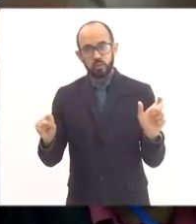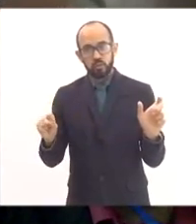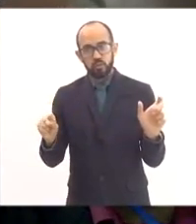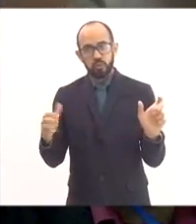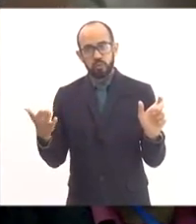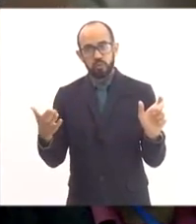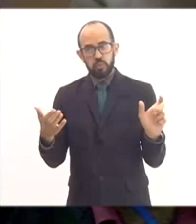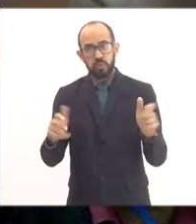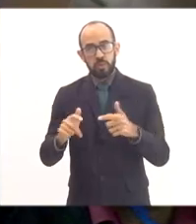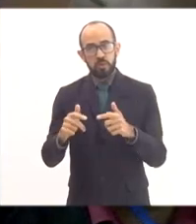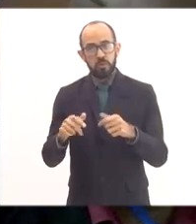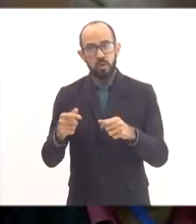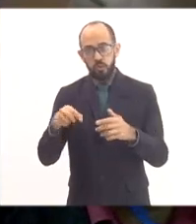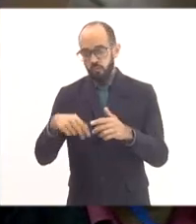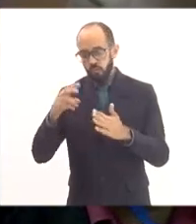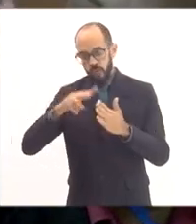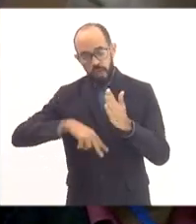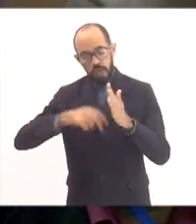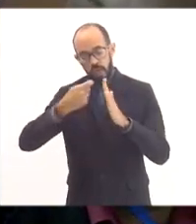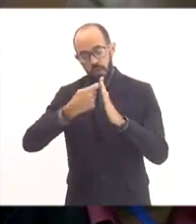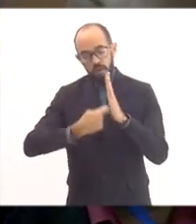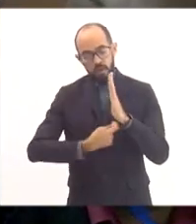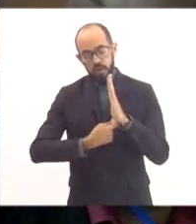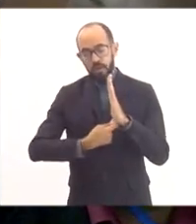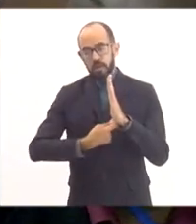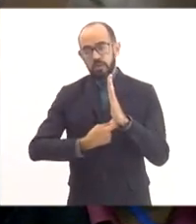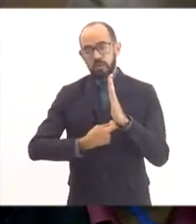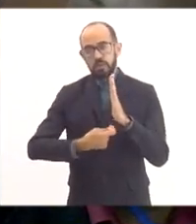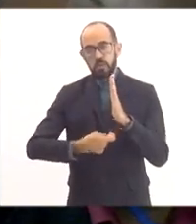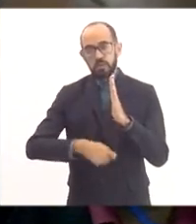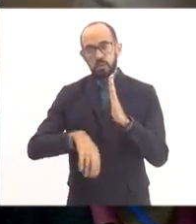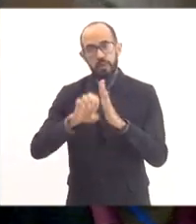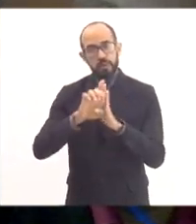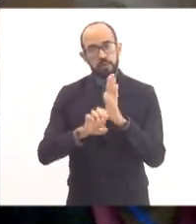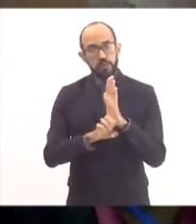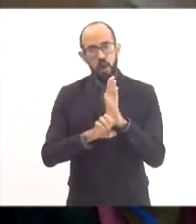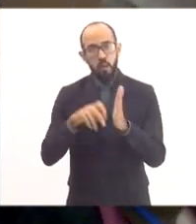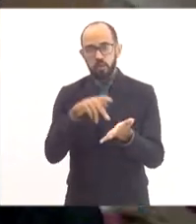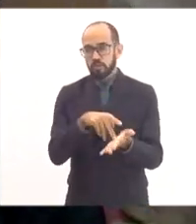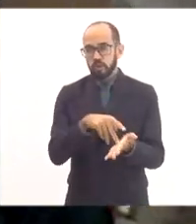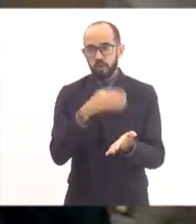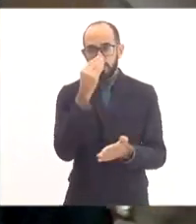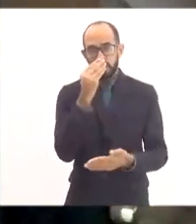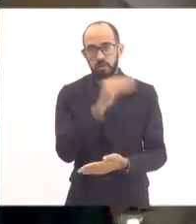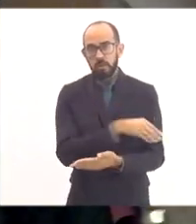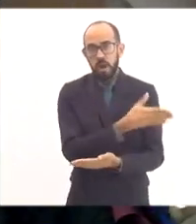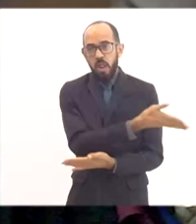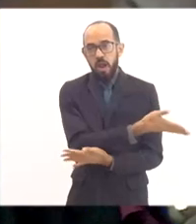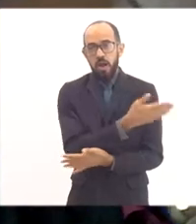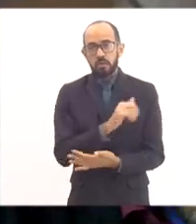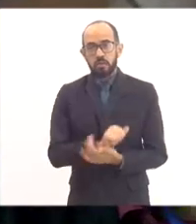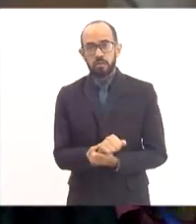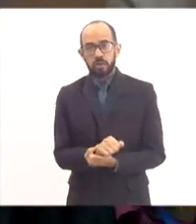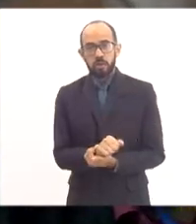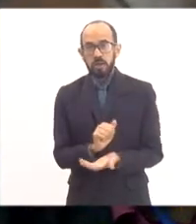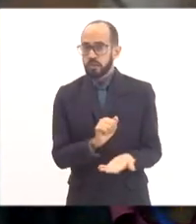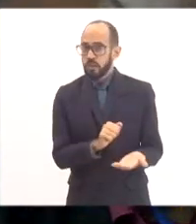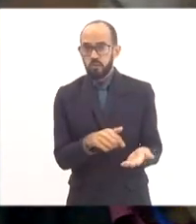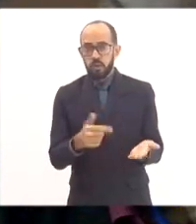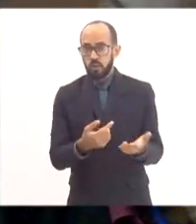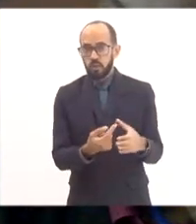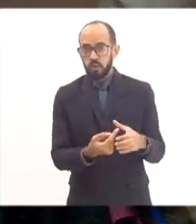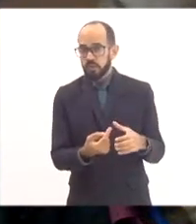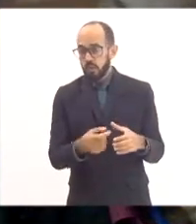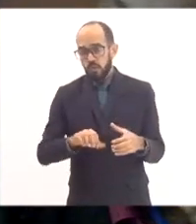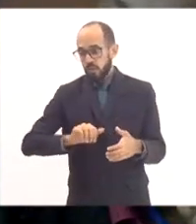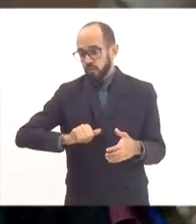de correção de redações de candidatos já eliminados, o que já violou o edital original. Por aí só. Independente desses candidatos eliminados ingressarem na corporação